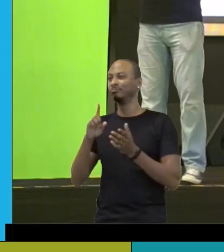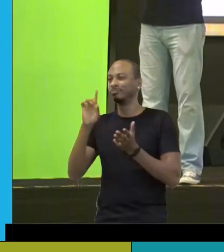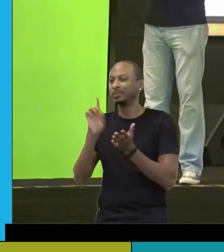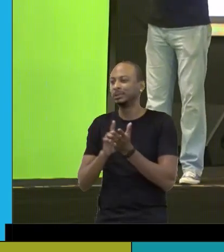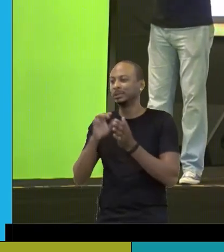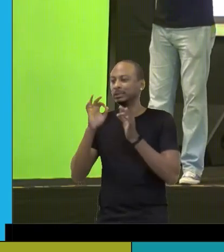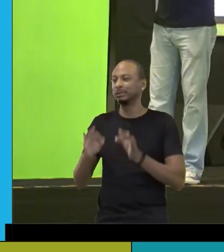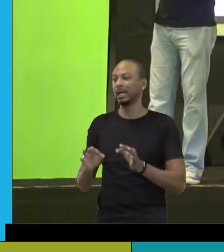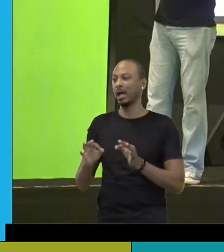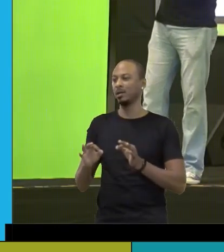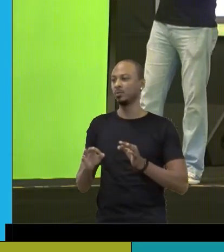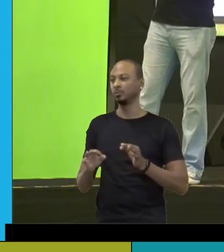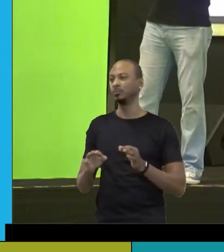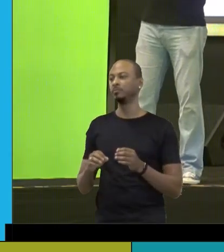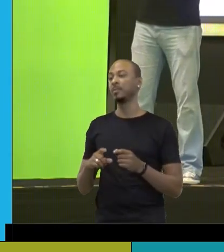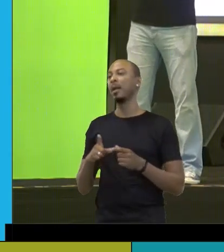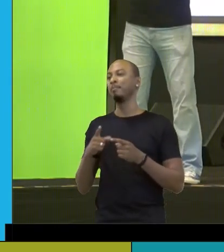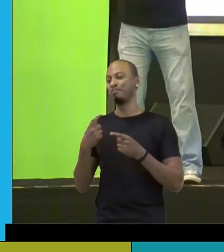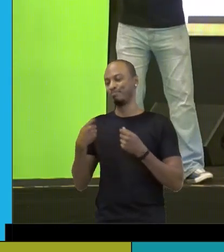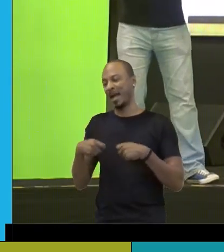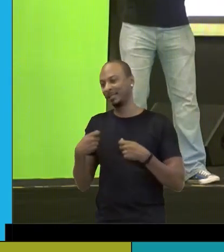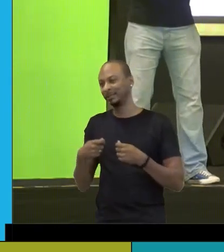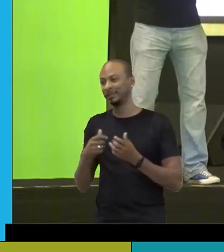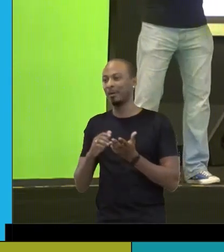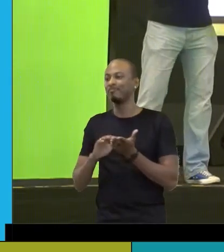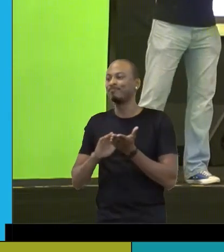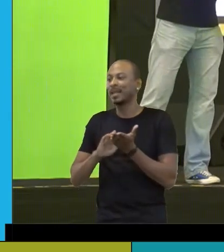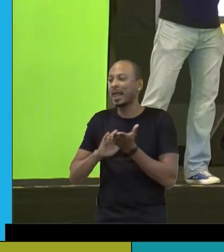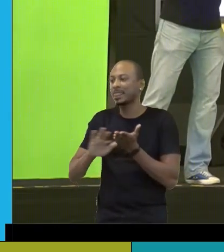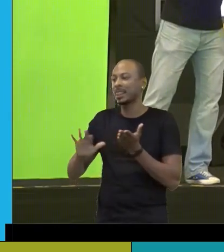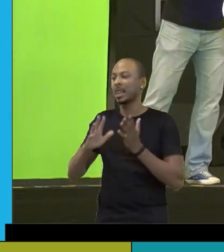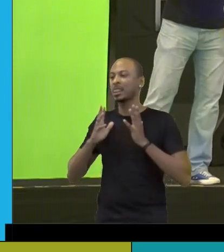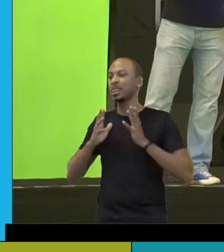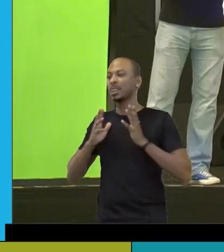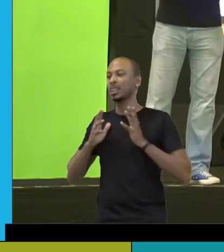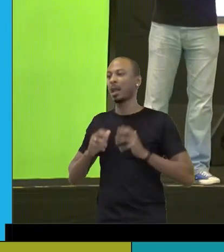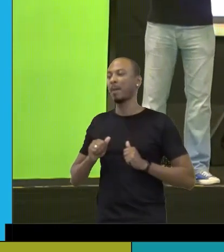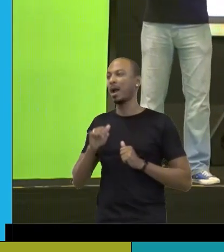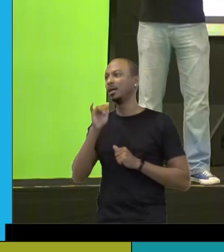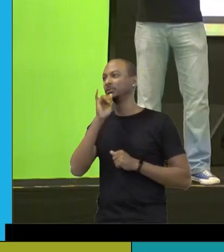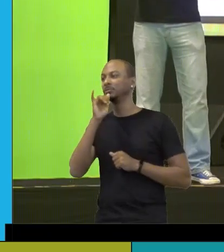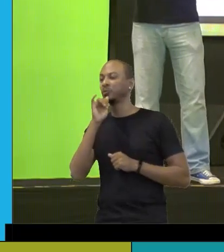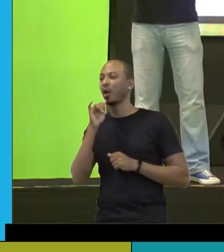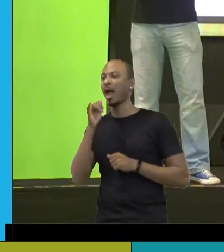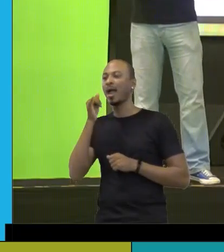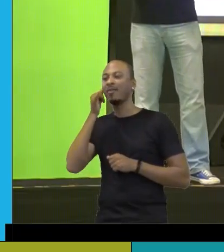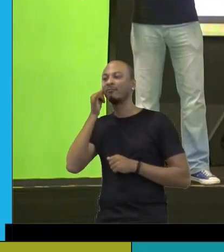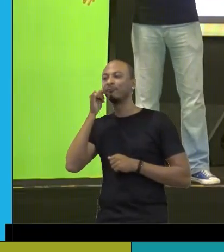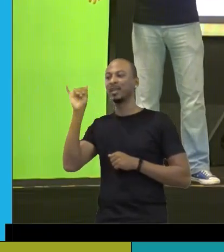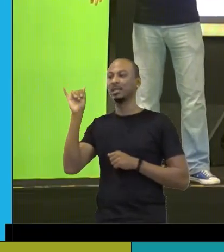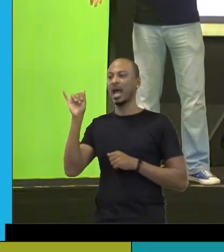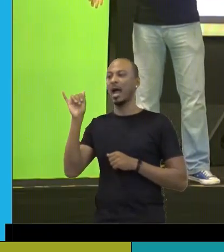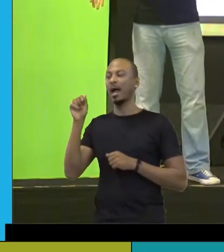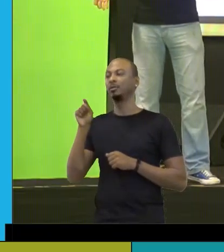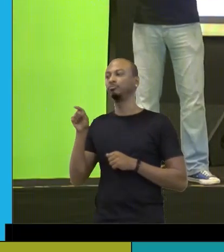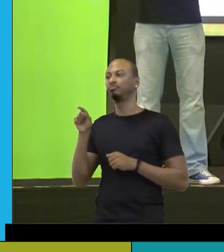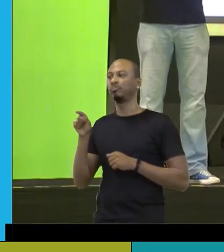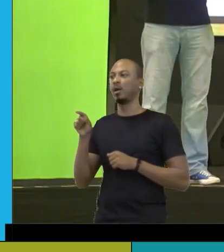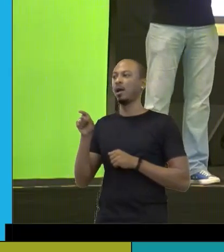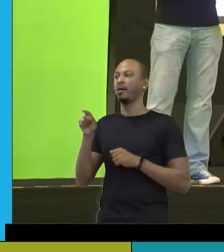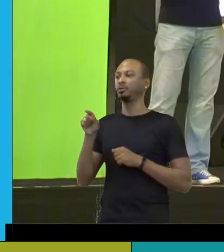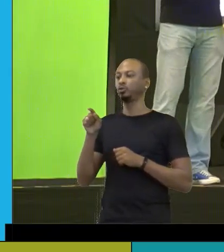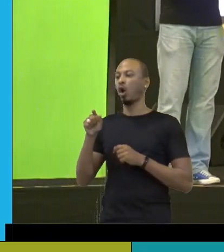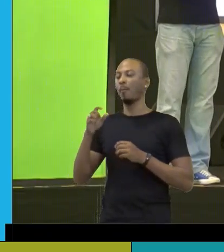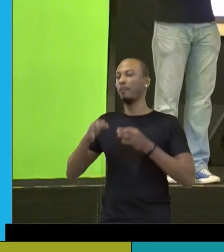livrar a cidade dos políticos e colocá-la sob os cuidados da ciência. Quem defendeu isso foi o Francis Bacon. Agora